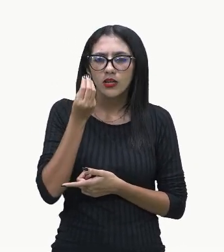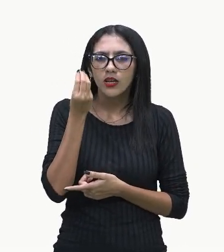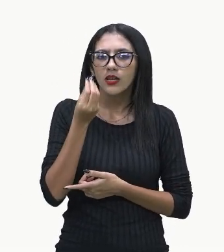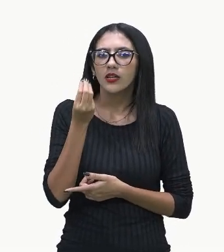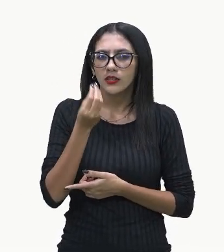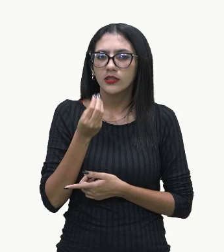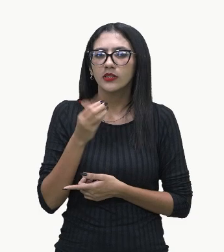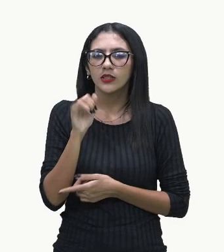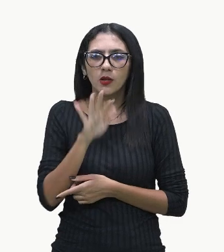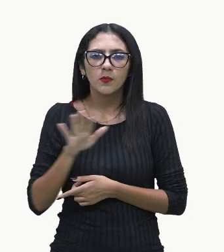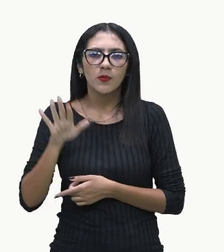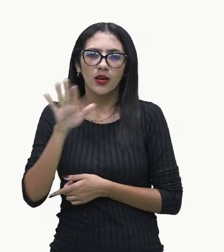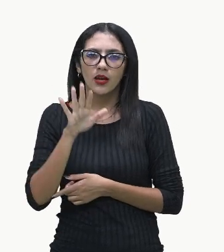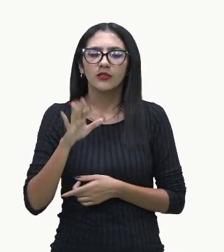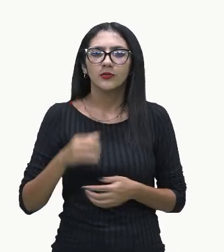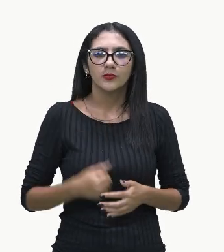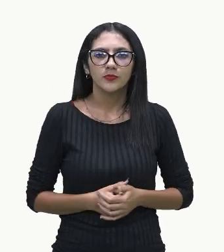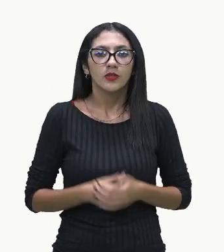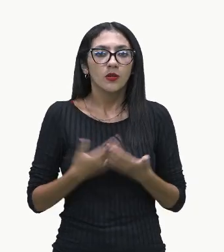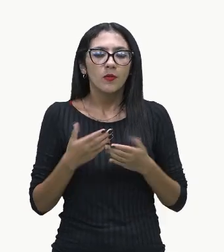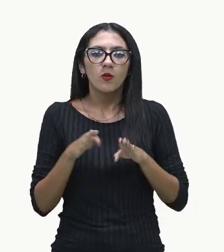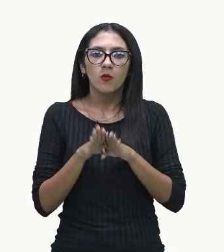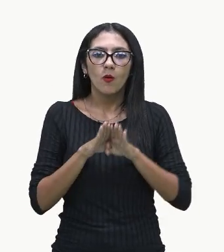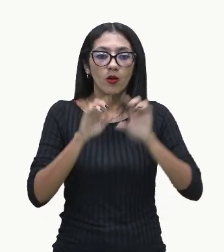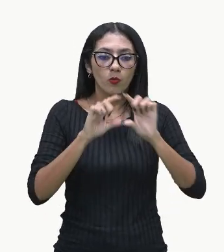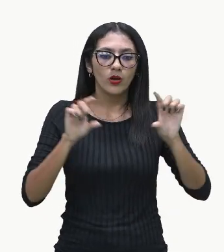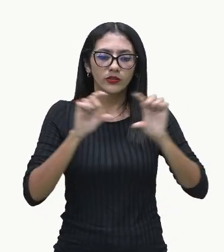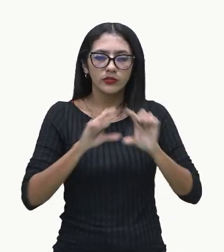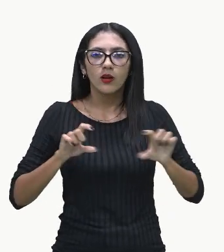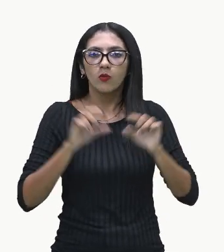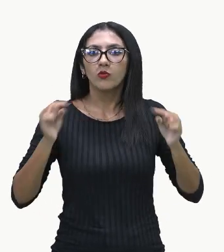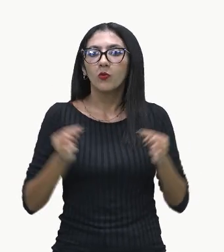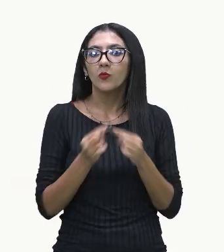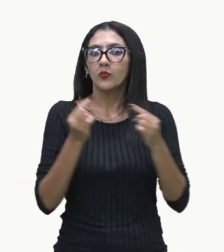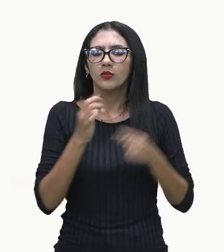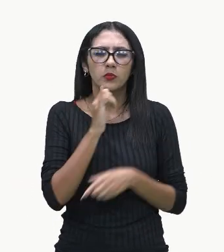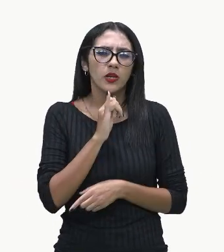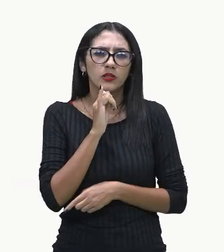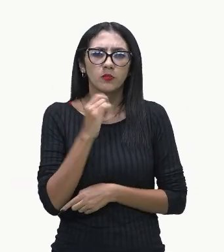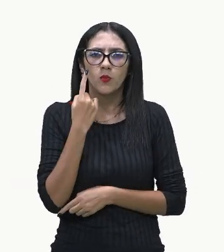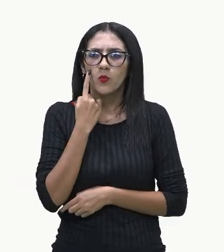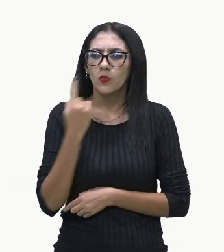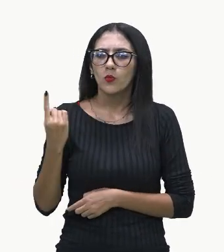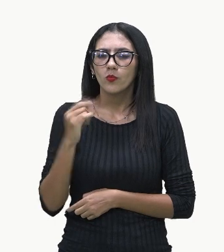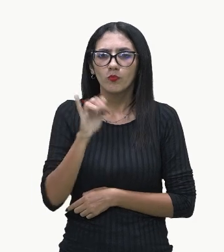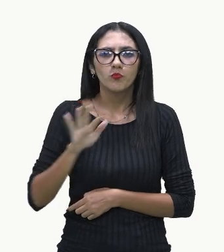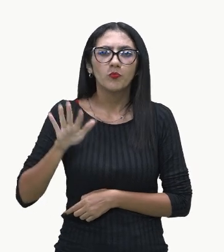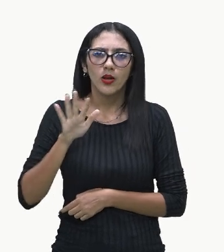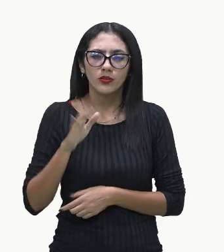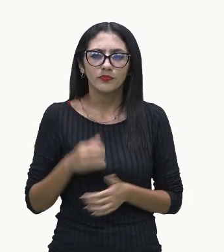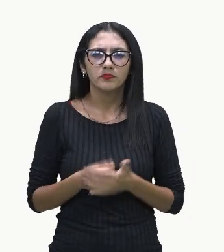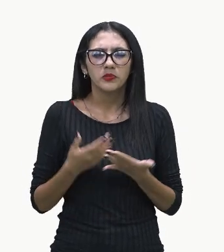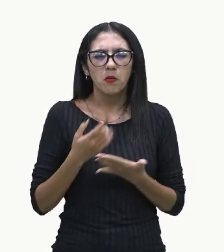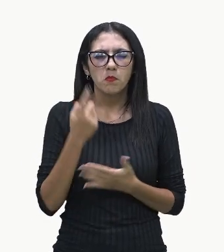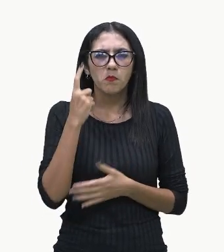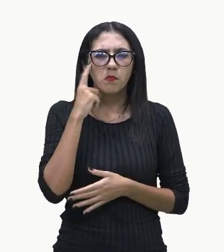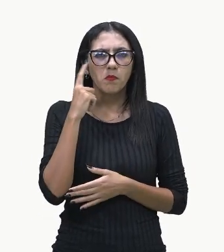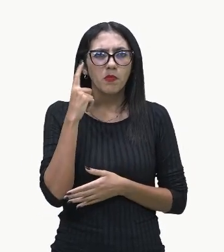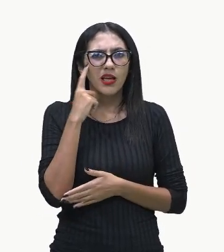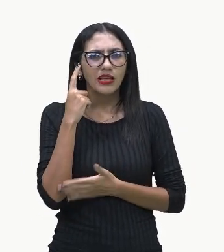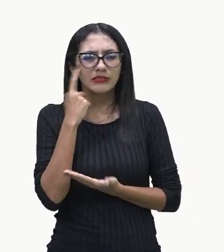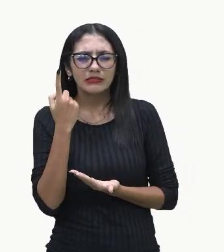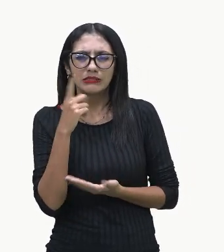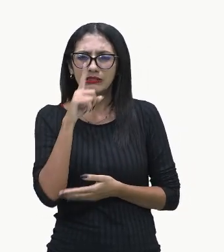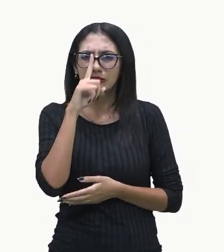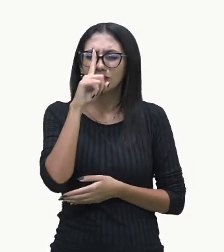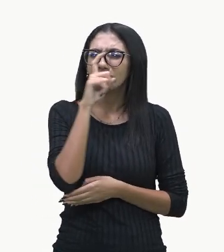qual relação métrica você vai usar. Você se deparou com essa imagem. Com certeza você teve aí inicialmente uma dificuldade